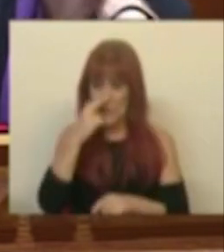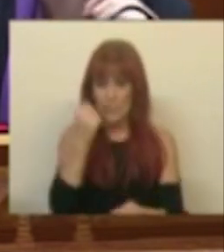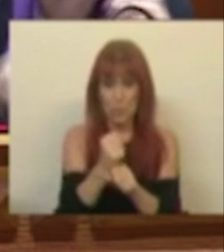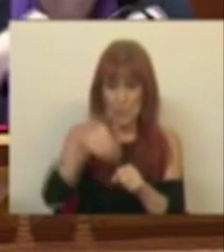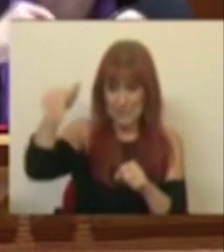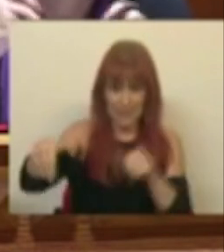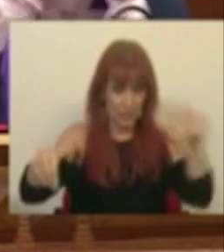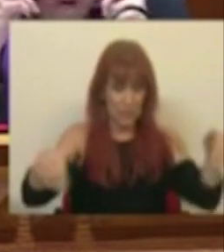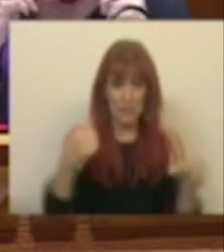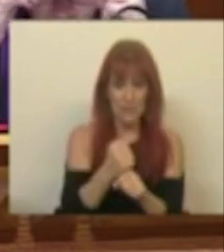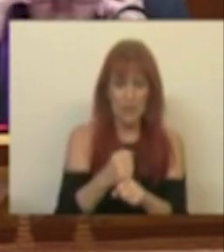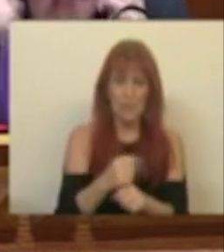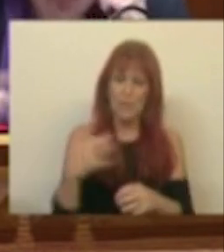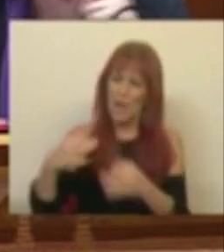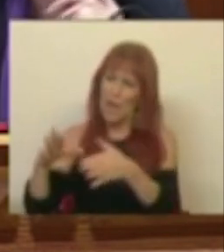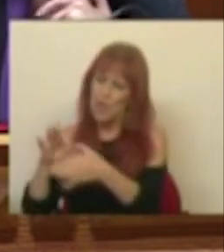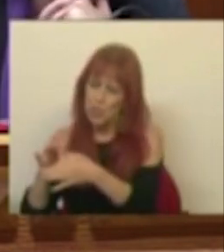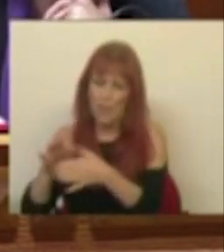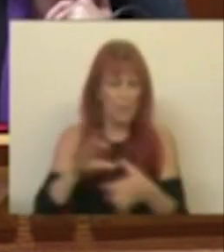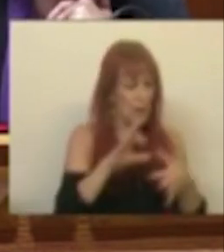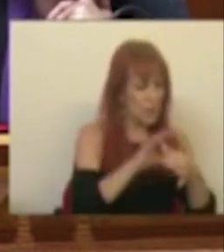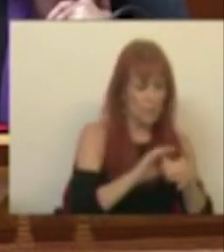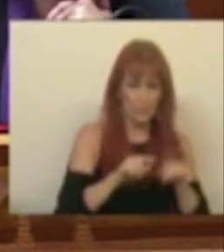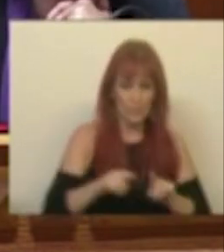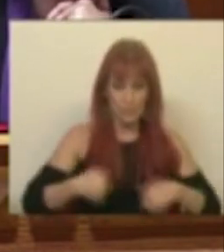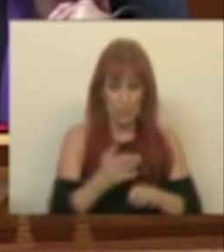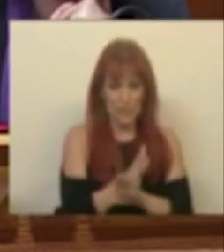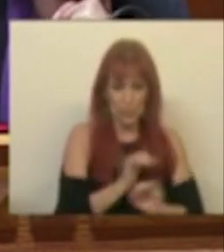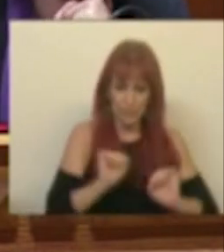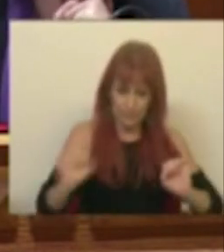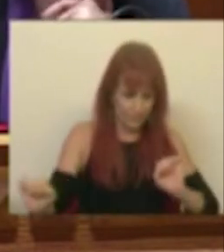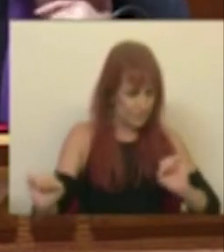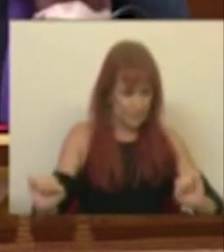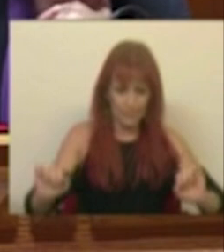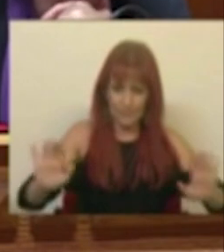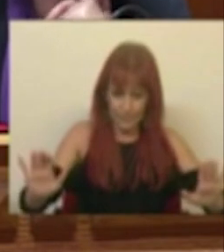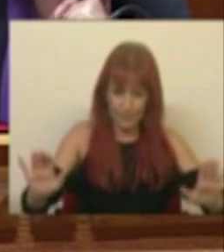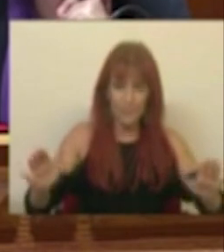funcionários que seja ajustado ao próprio setor.